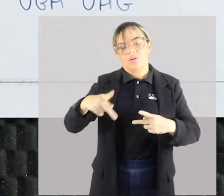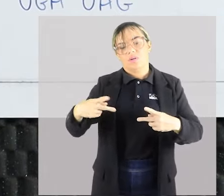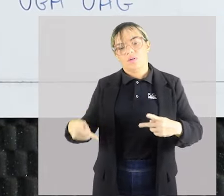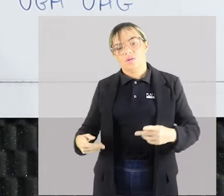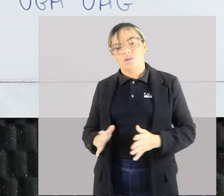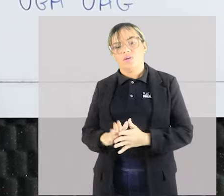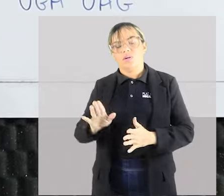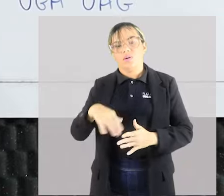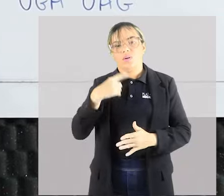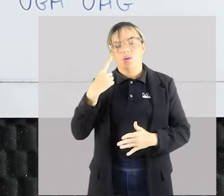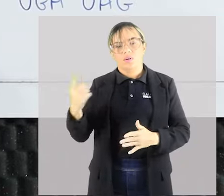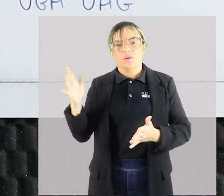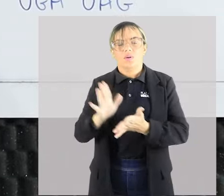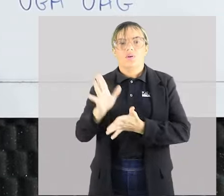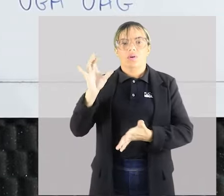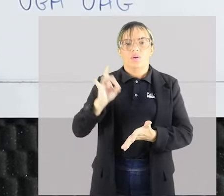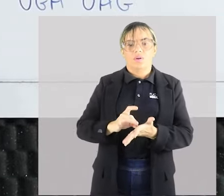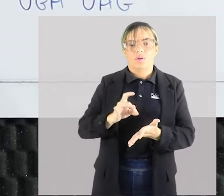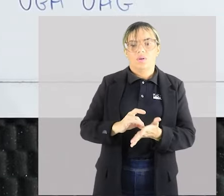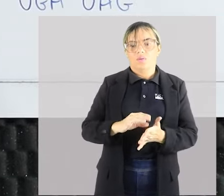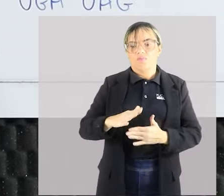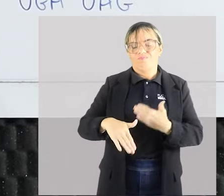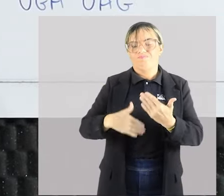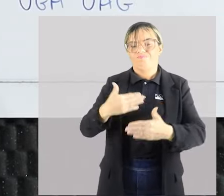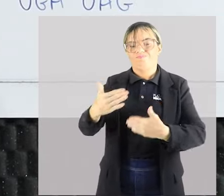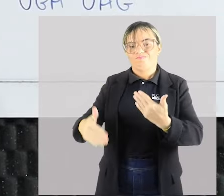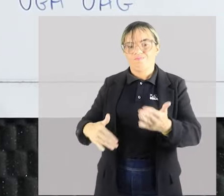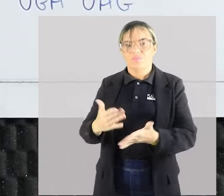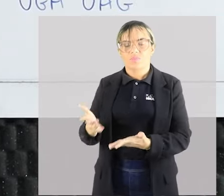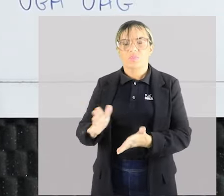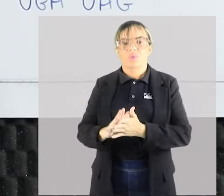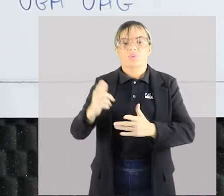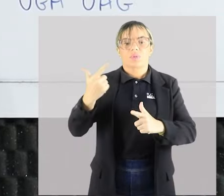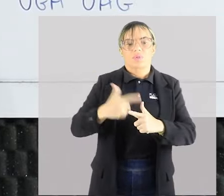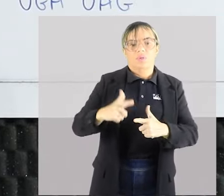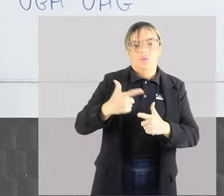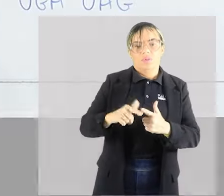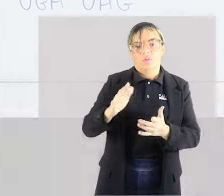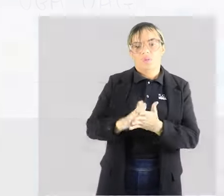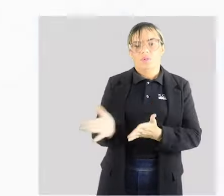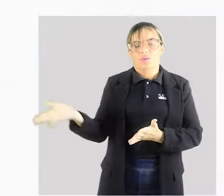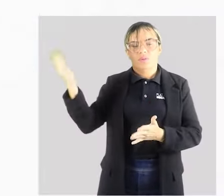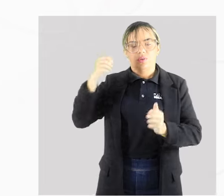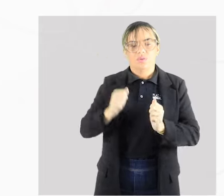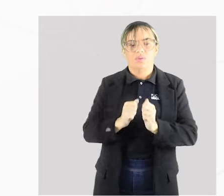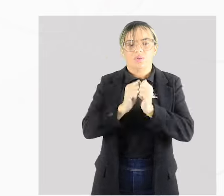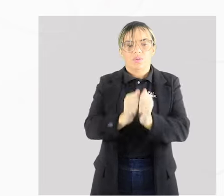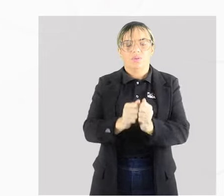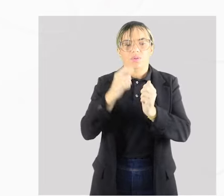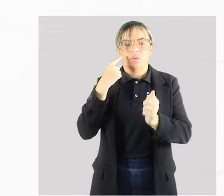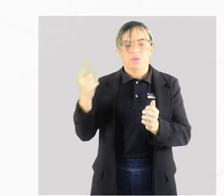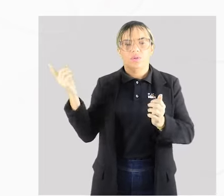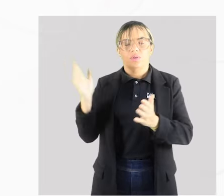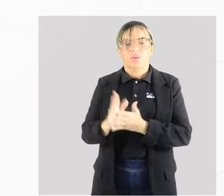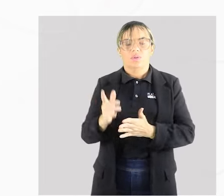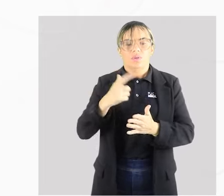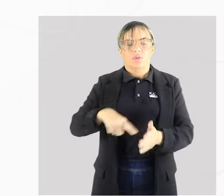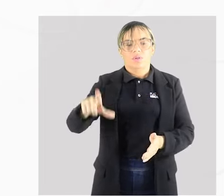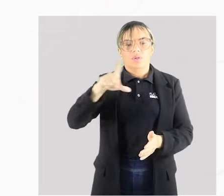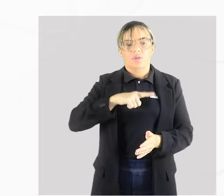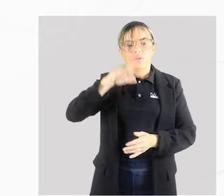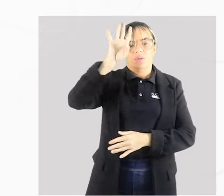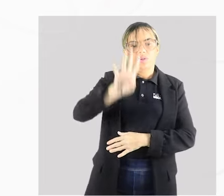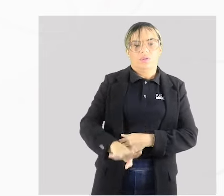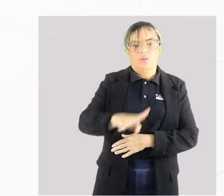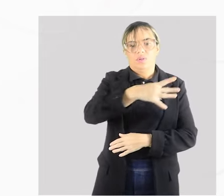então de Fato né Aí é um efeito Cascata pra gente tá bom vamos acompanhar também que aqui eu tenho aquela